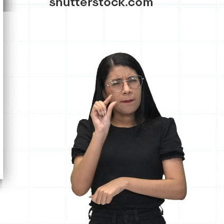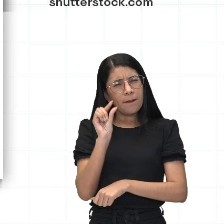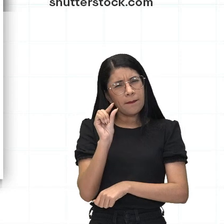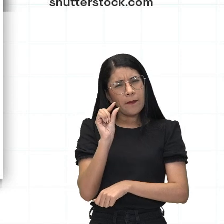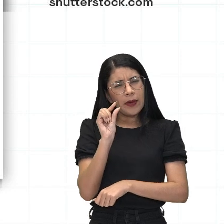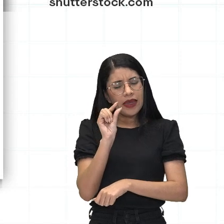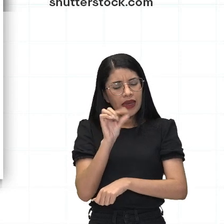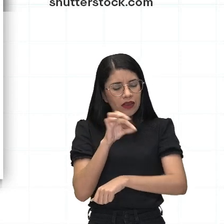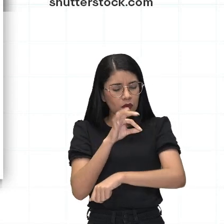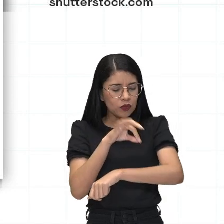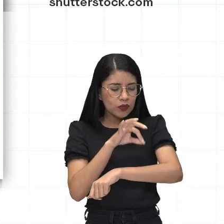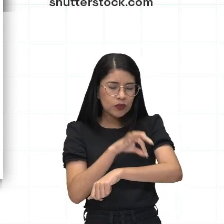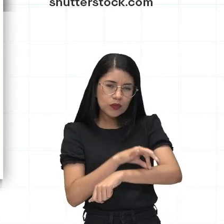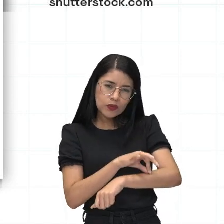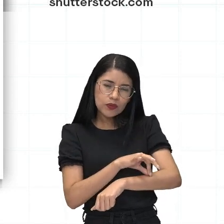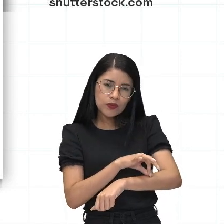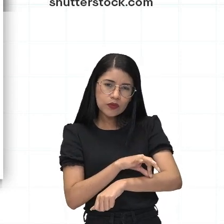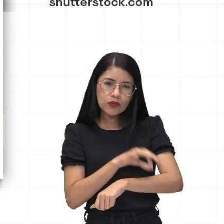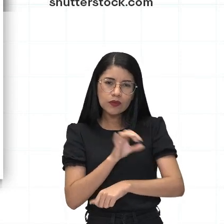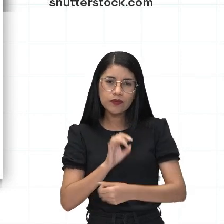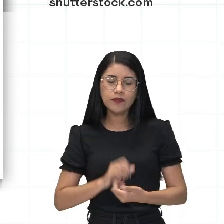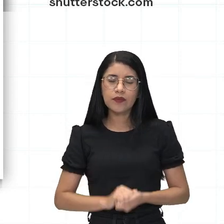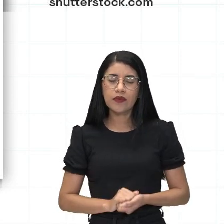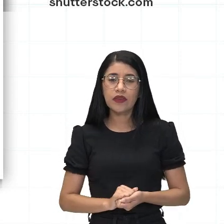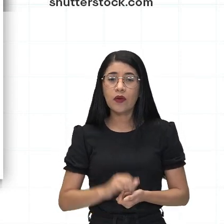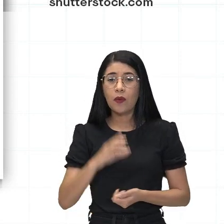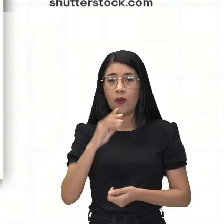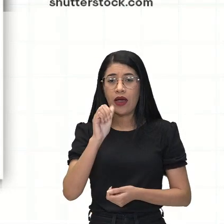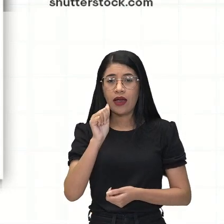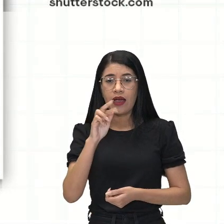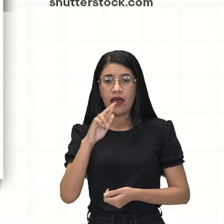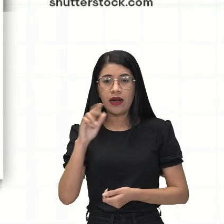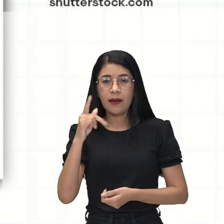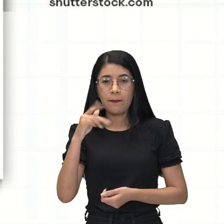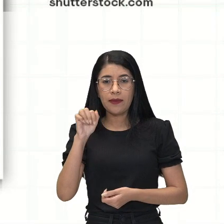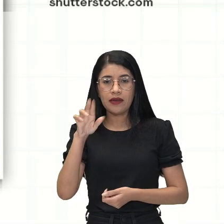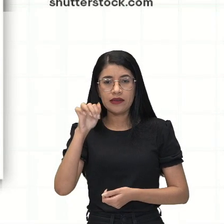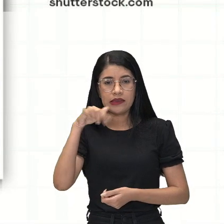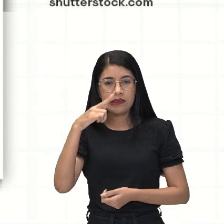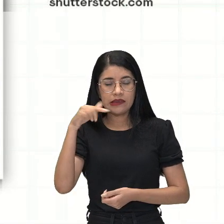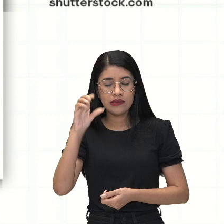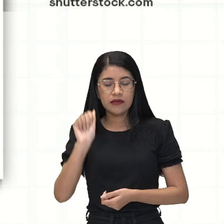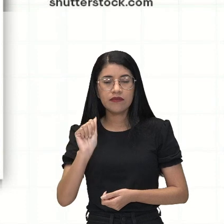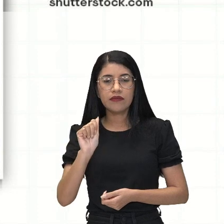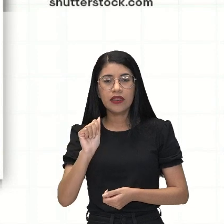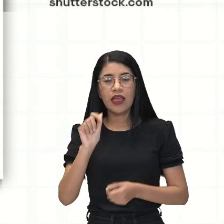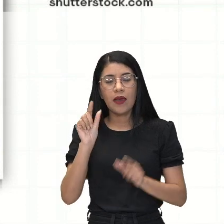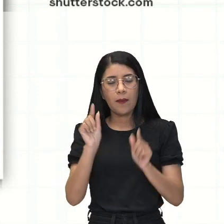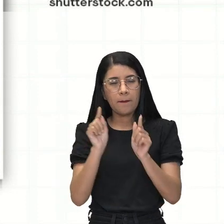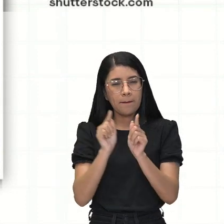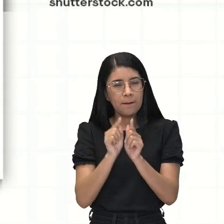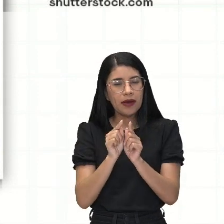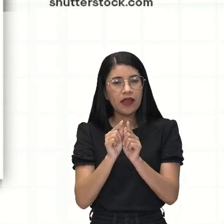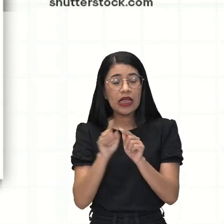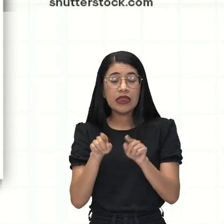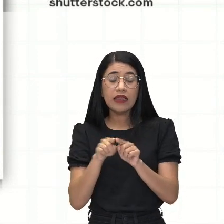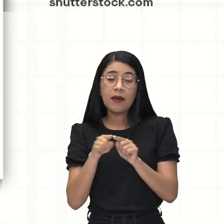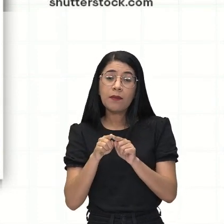dengue, né? Então, nós temos aí o carapanã sendo menor que o da dengue. O horário